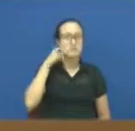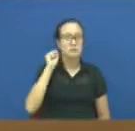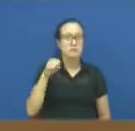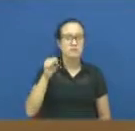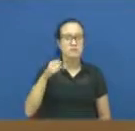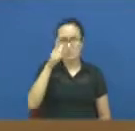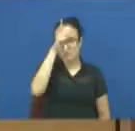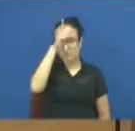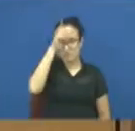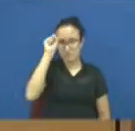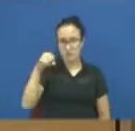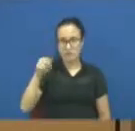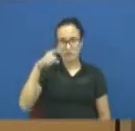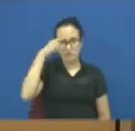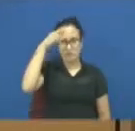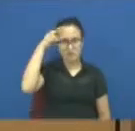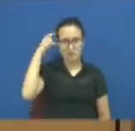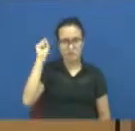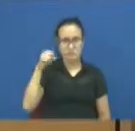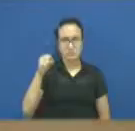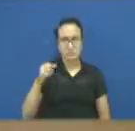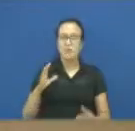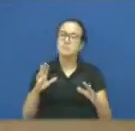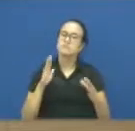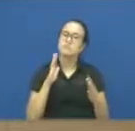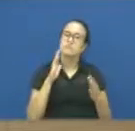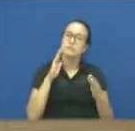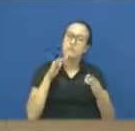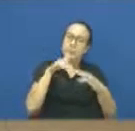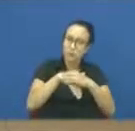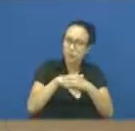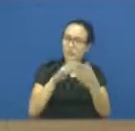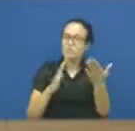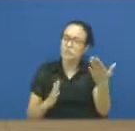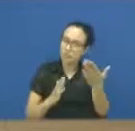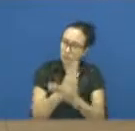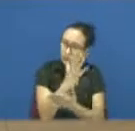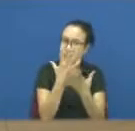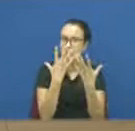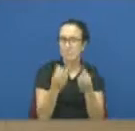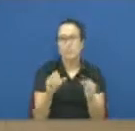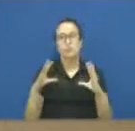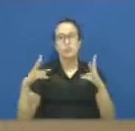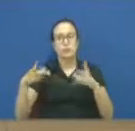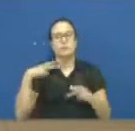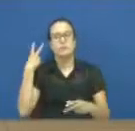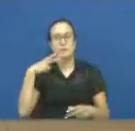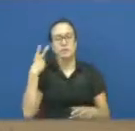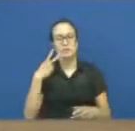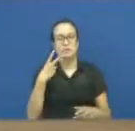E Wilson Cerqueira. Sim. A moção foi aprovada por todos os senhores vereadores e vereadoras. Moção